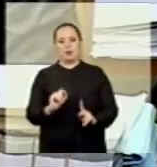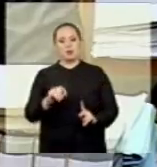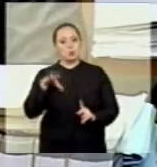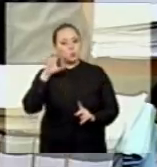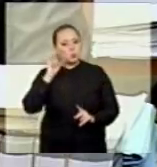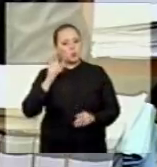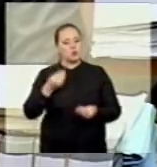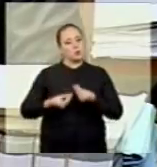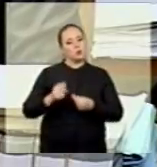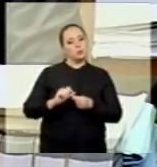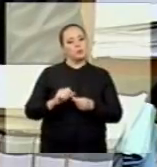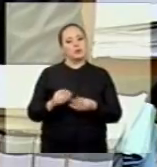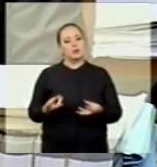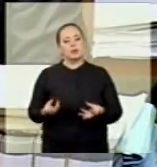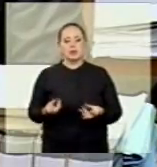com que agiu